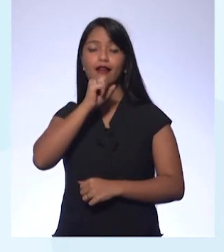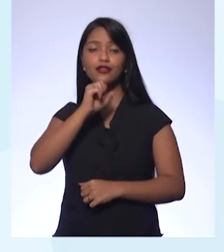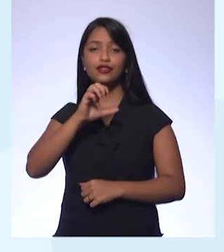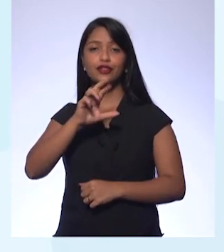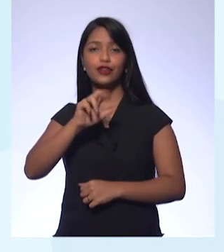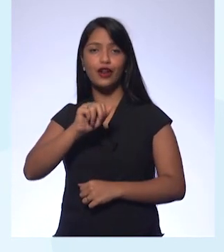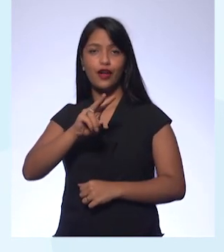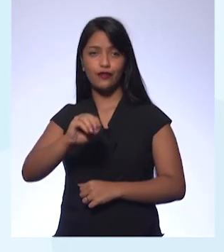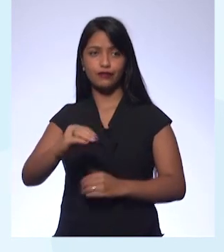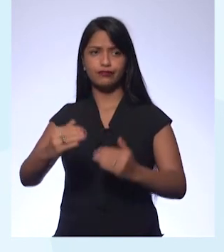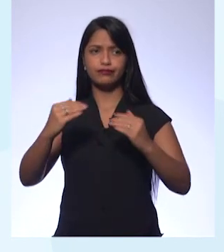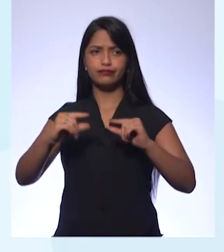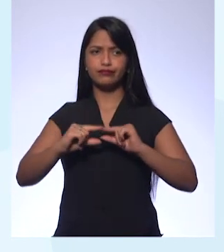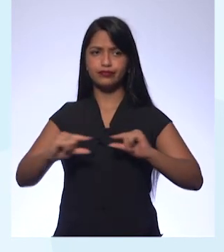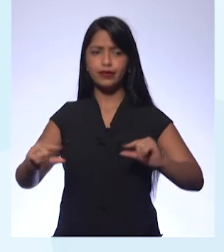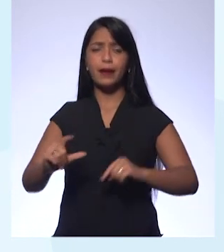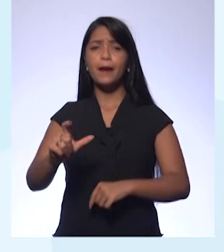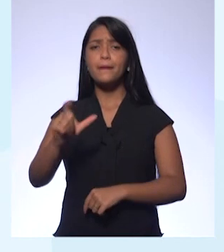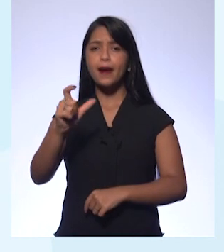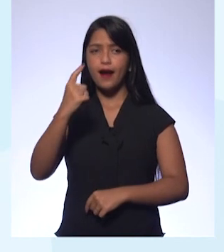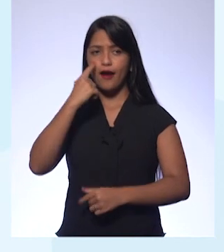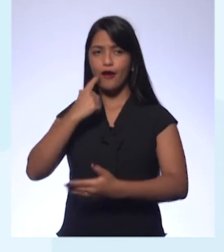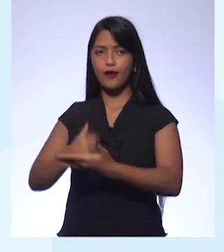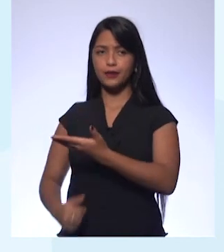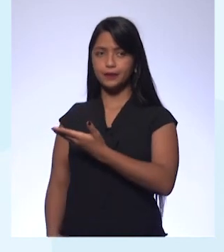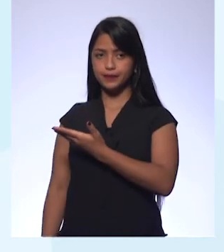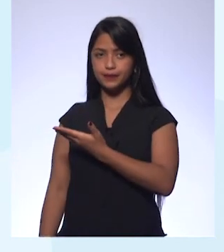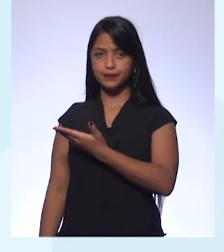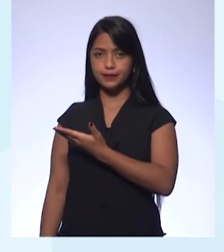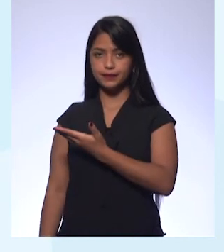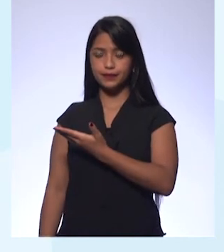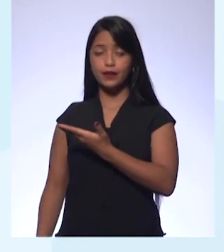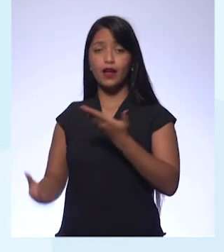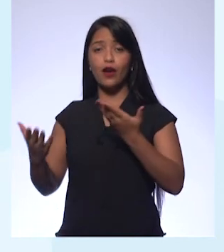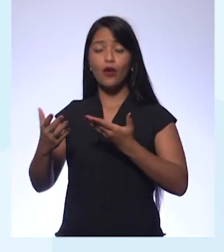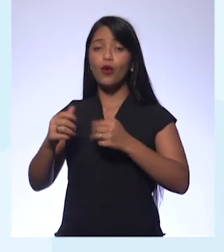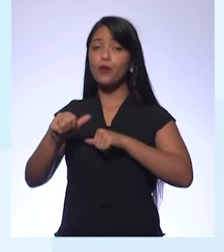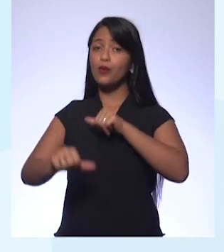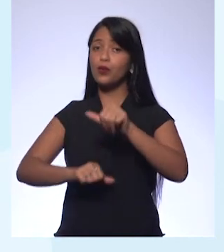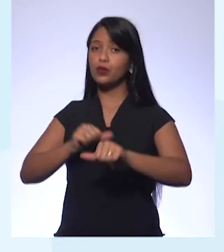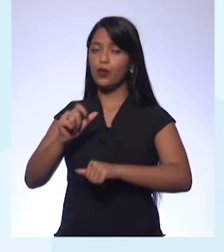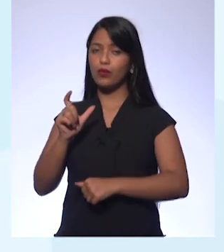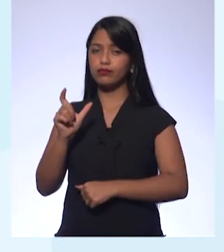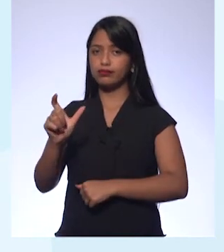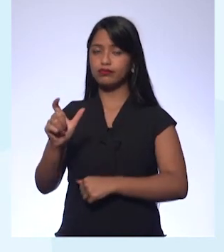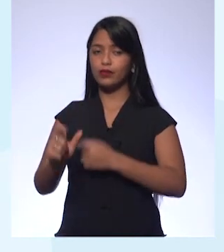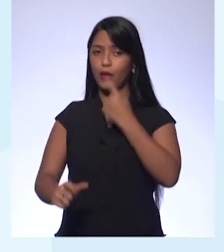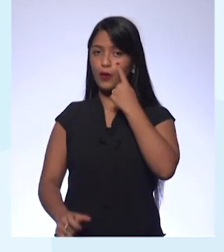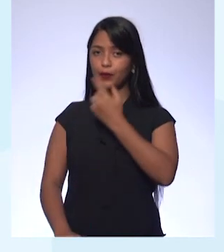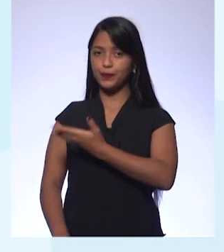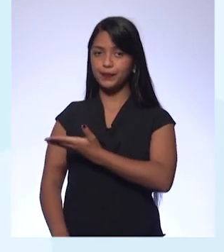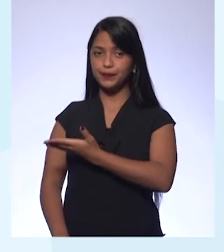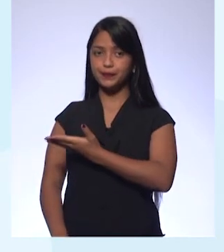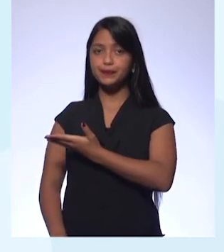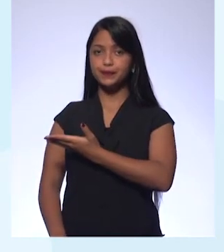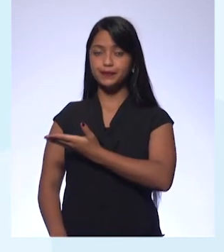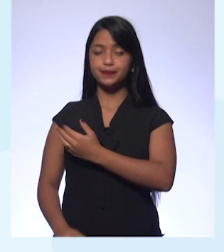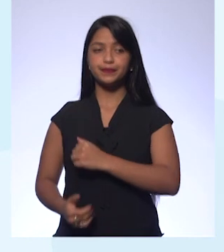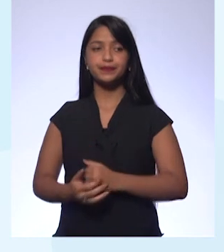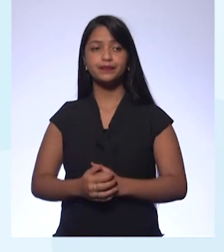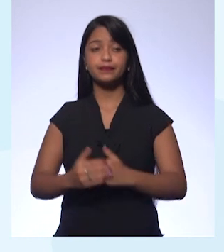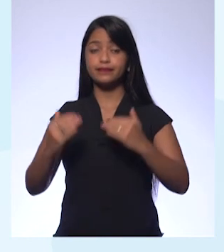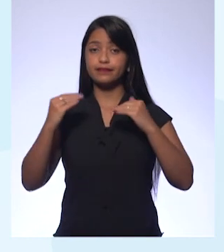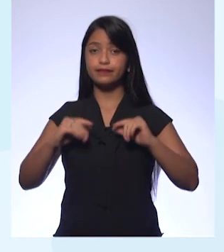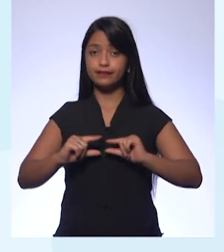deste, hoje são escritas respectivamente como esse almoço, sobre, dele e deste. Sem o acento, né? E a Mariana tira aquela